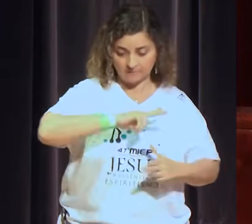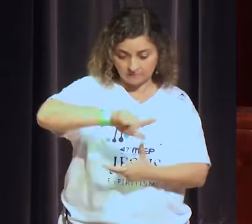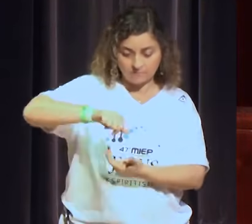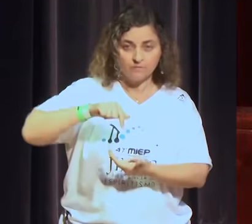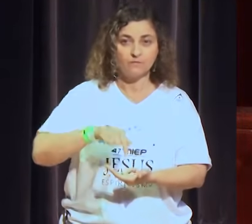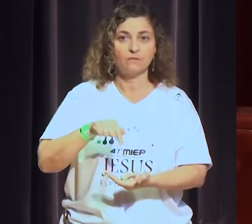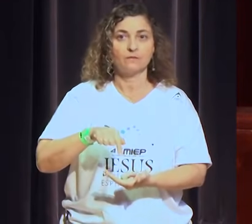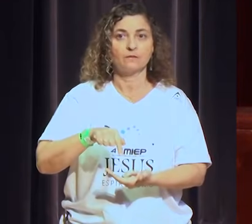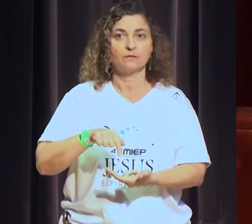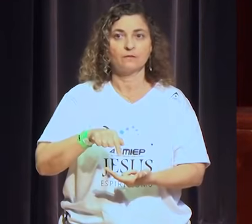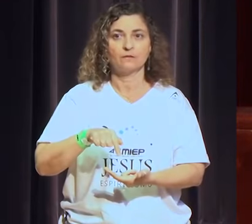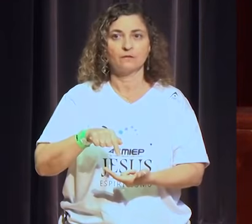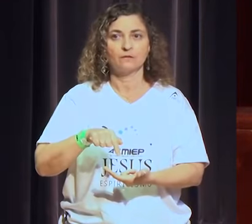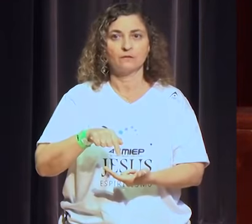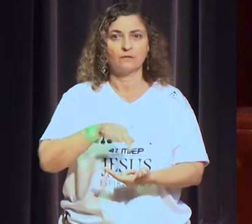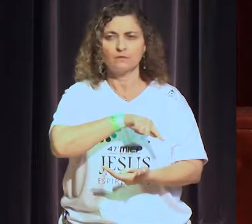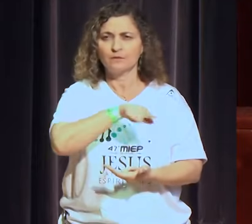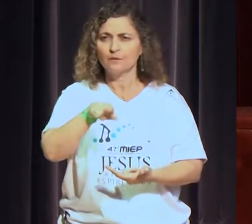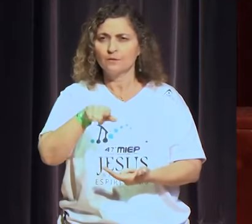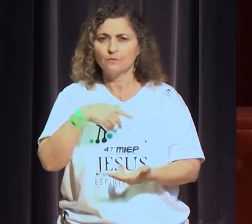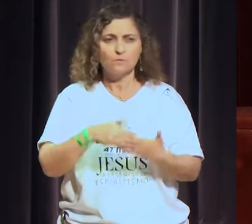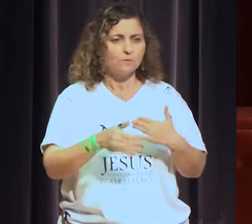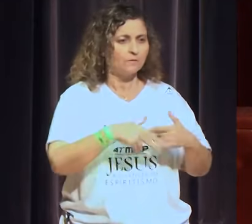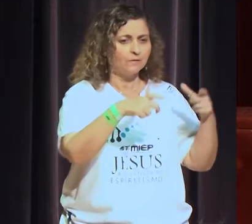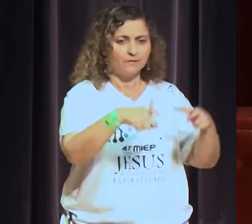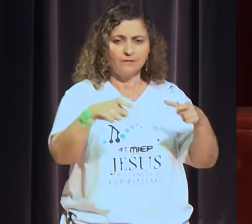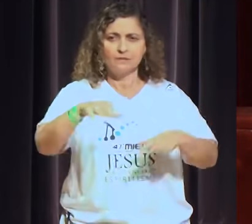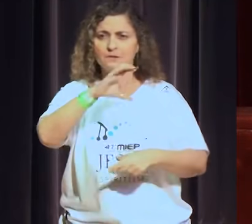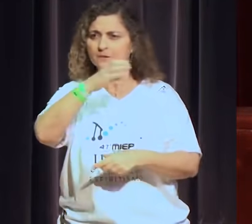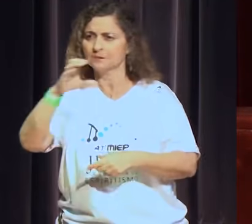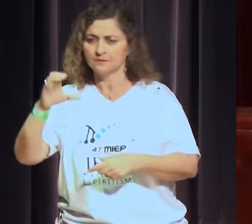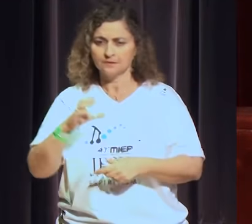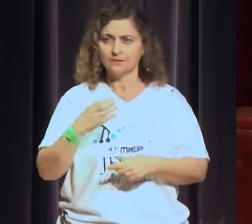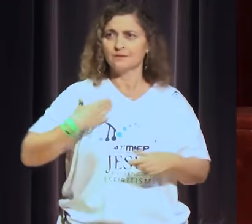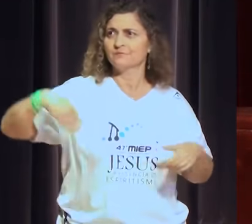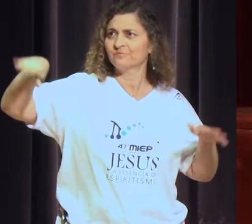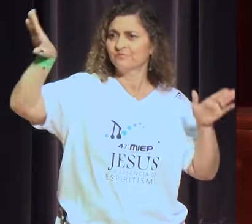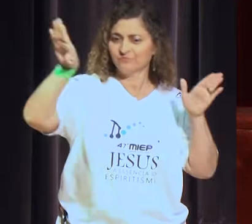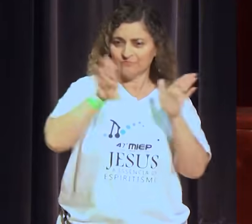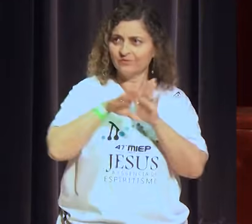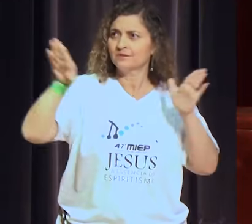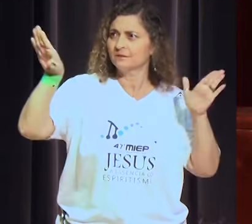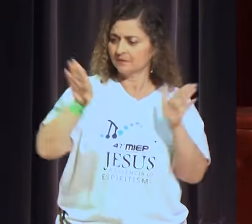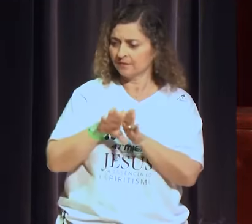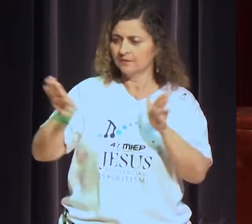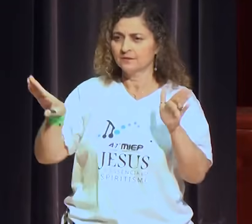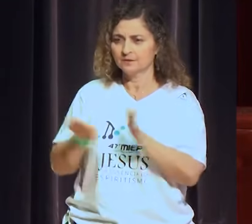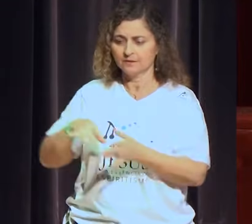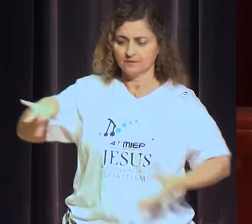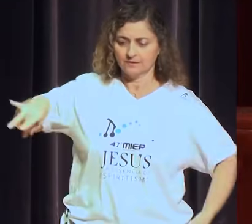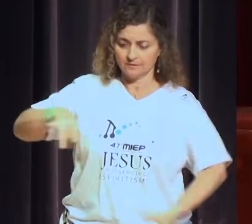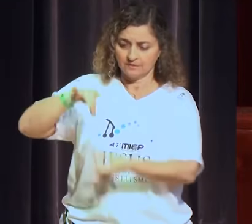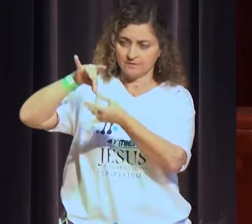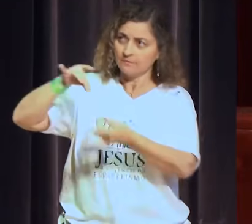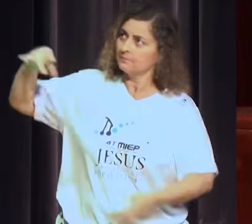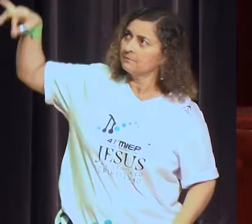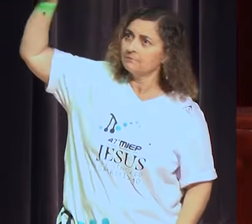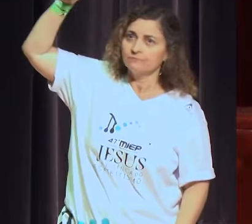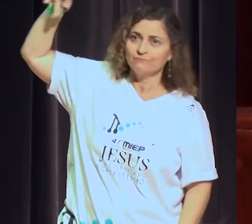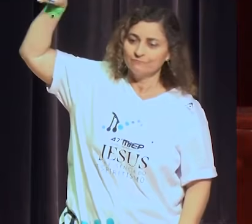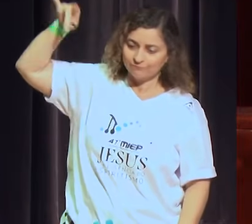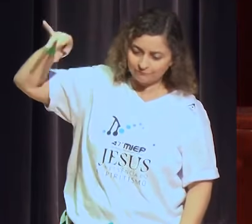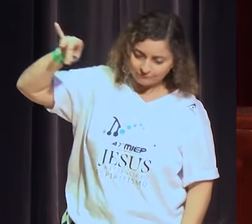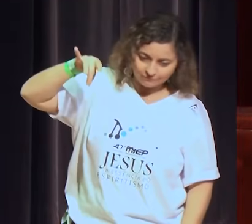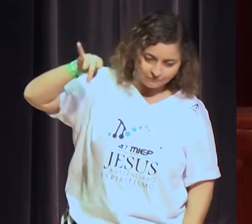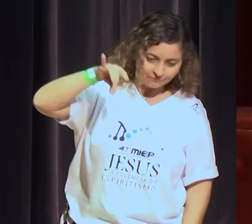recebem visitas, encarnações de espíritos que vão trazer conhecimentos que